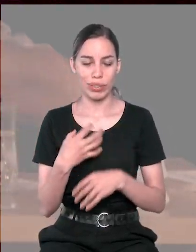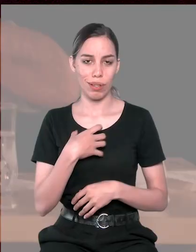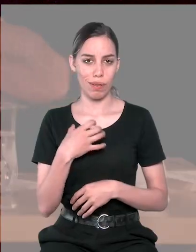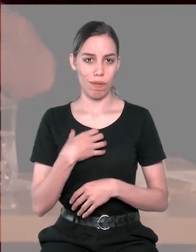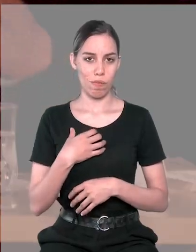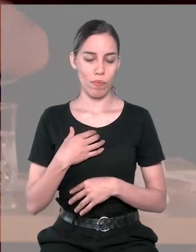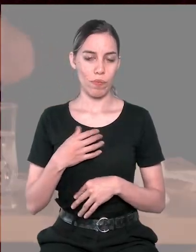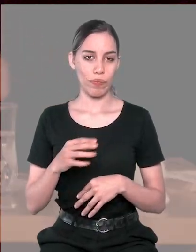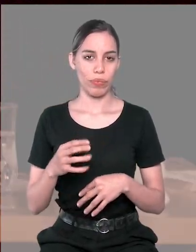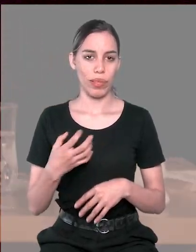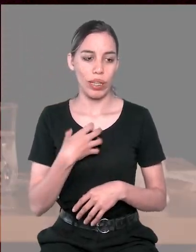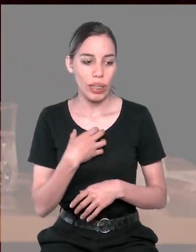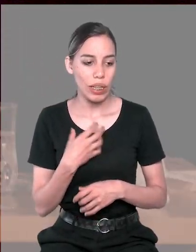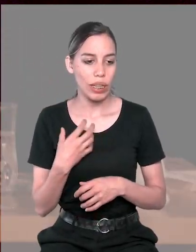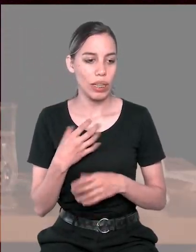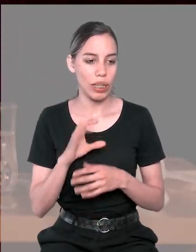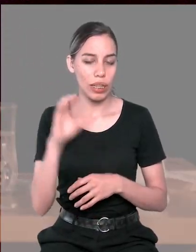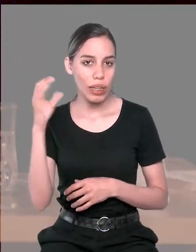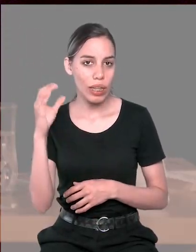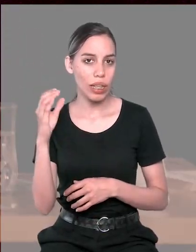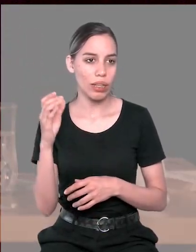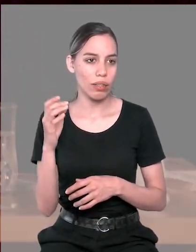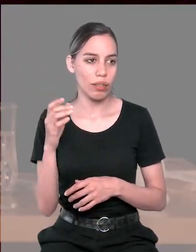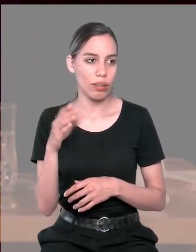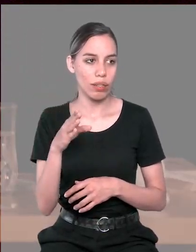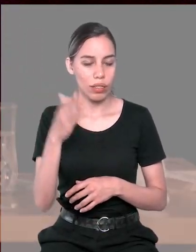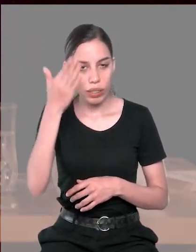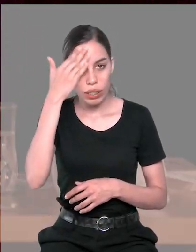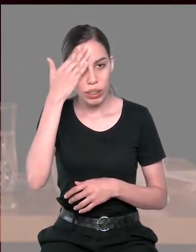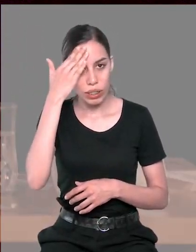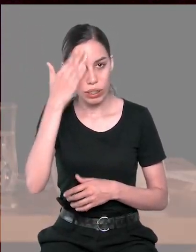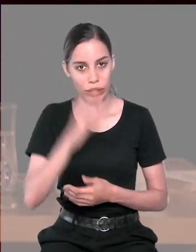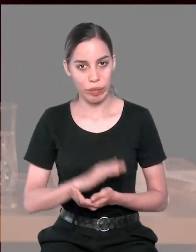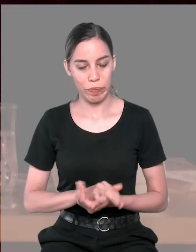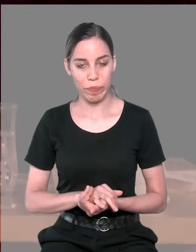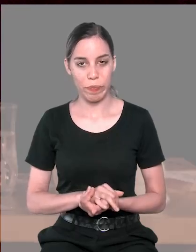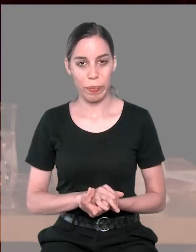ou dessa ciência, poder, né, e não ciência e conhecimento, como diz o Adalto Novaes.